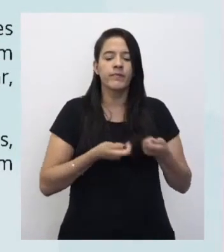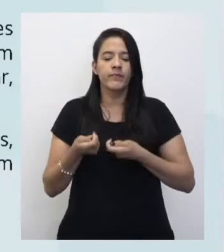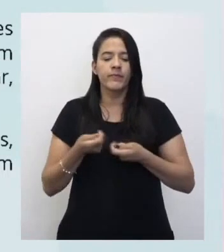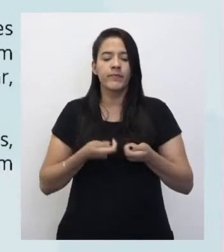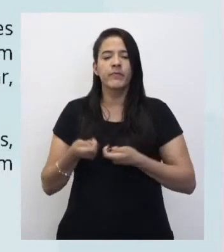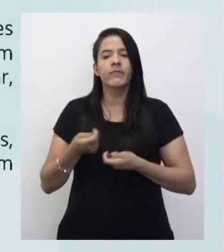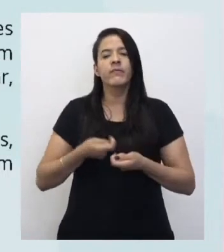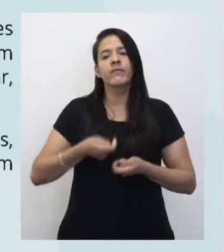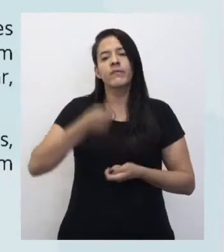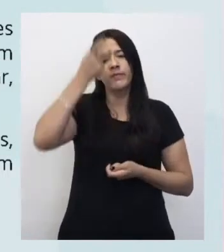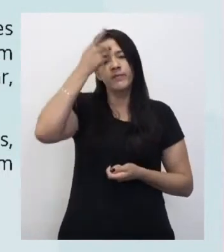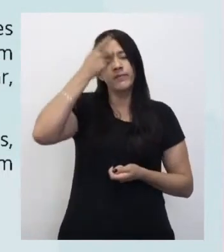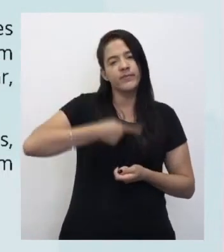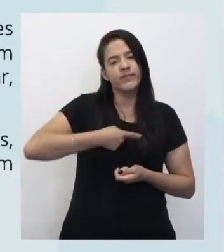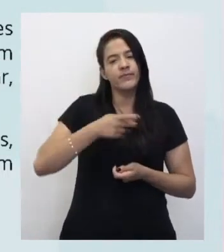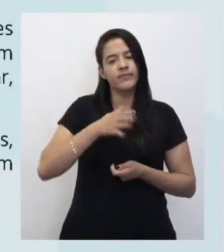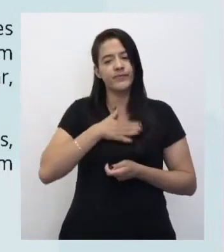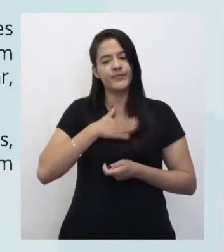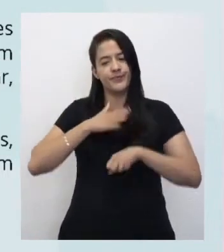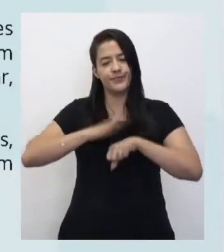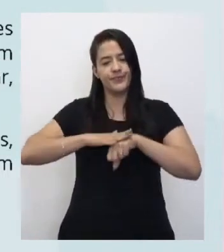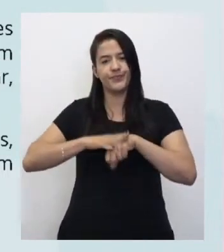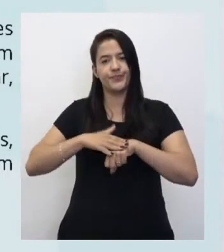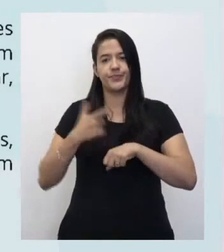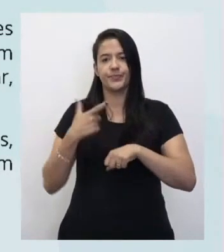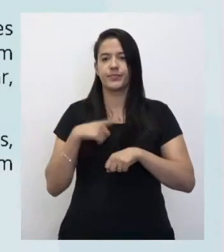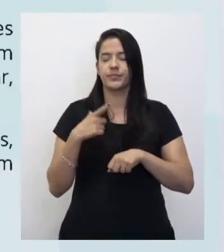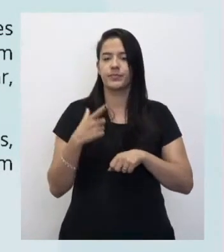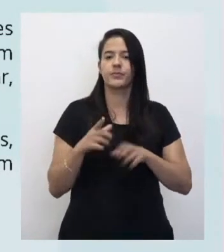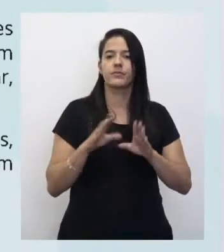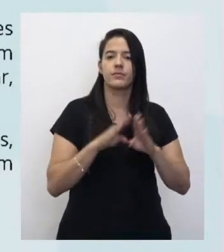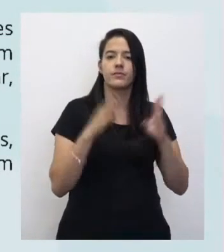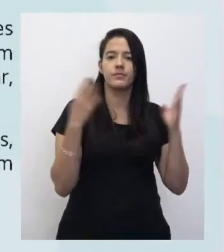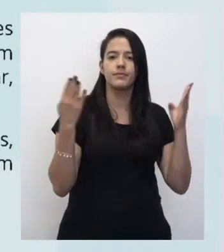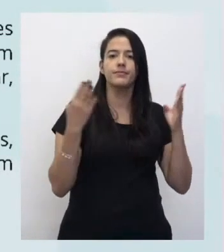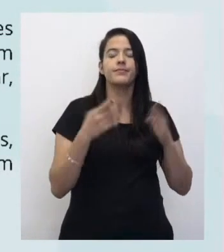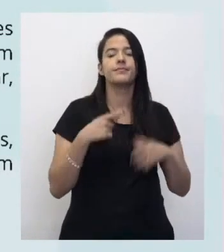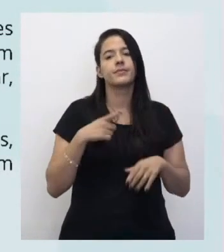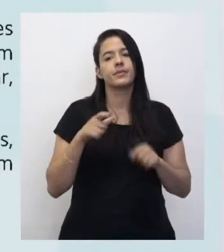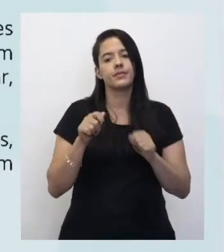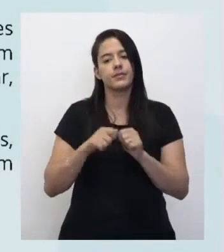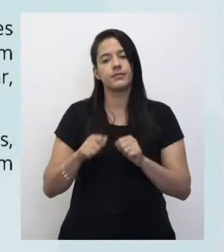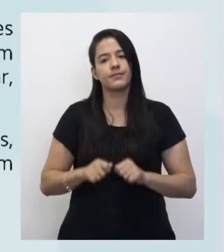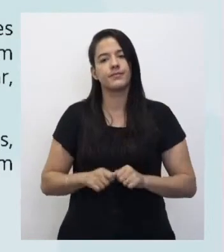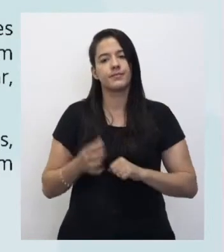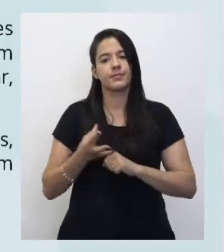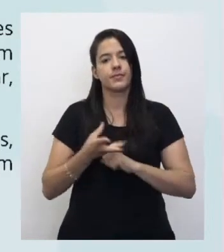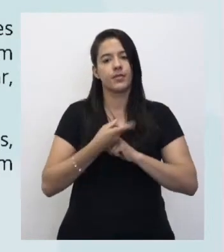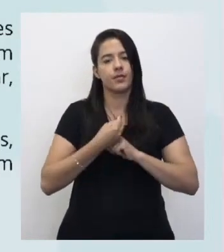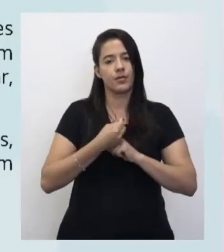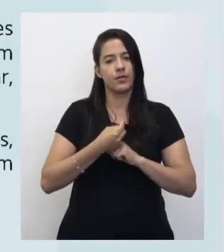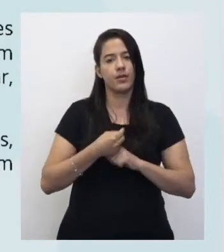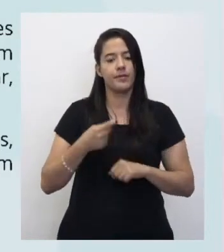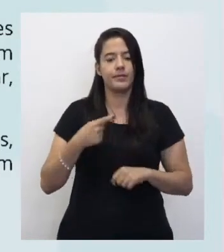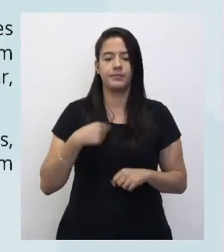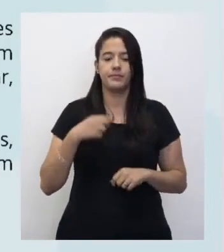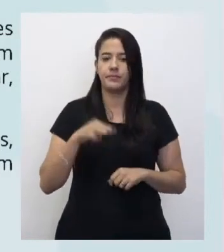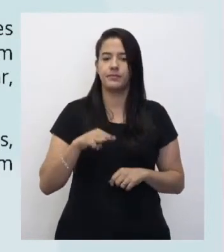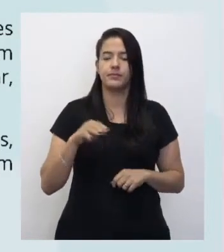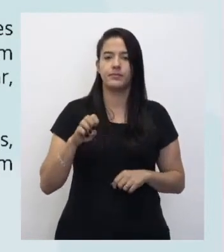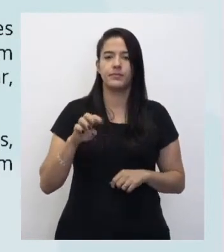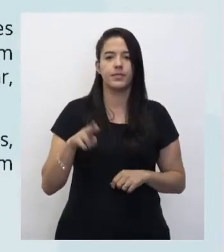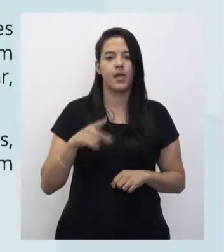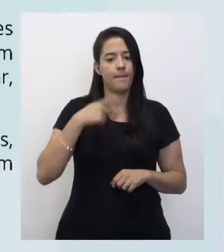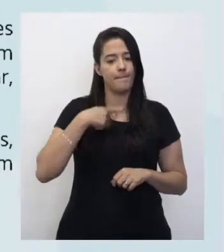sua própria oficina e aí ele vai se tornar um mestre artesão, que o mestre é o dono da oficina, é o dono